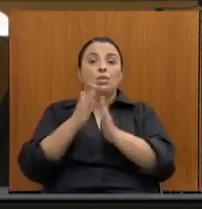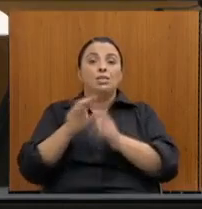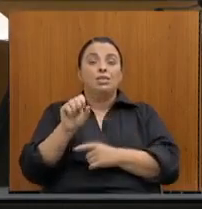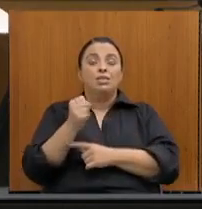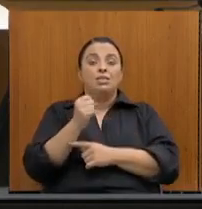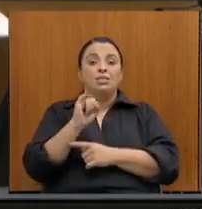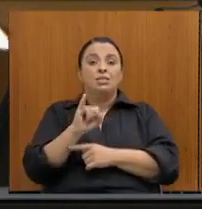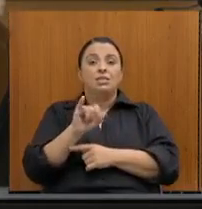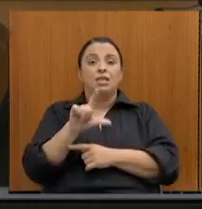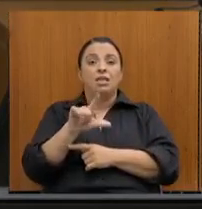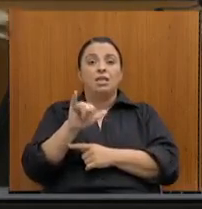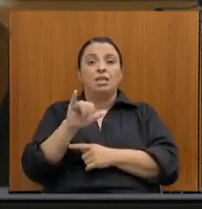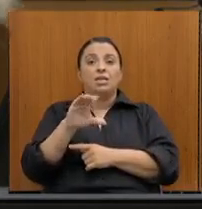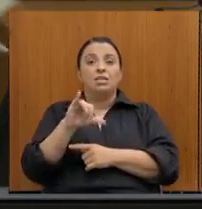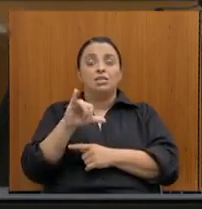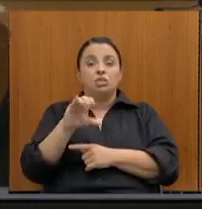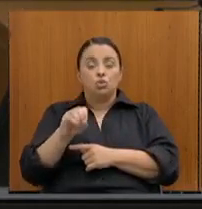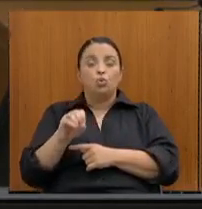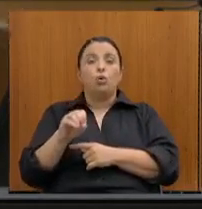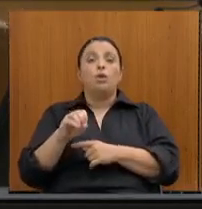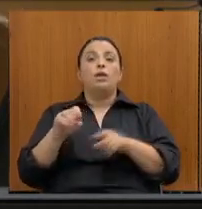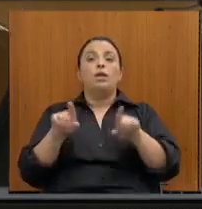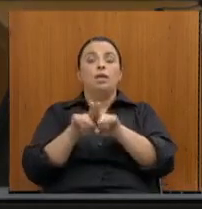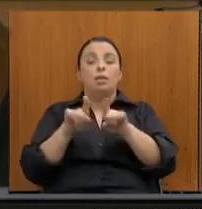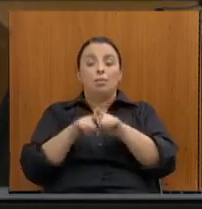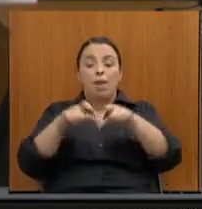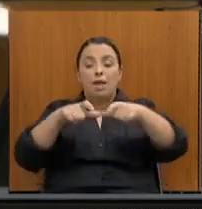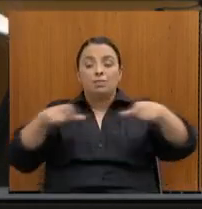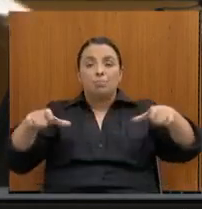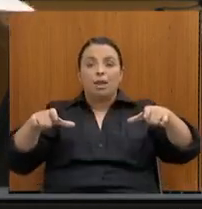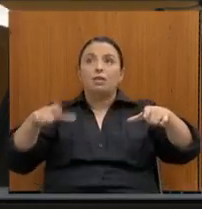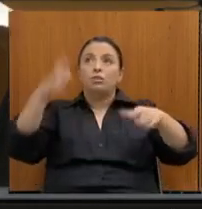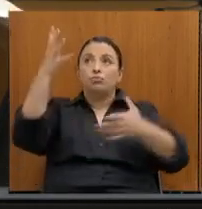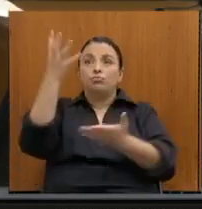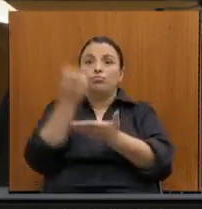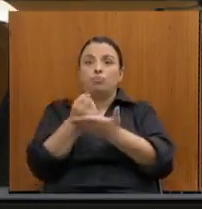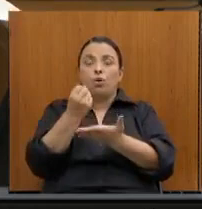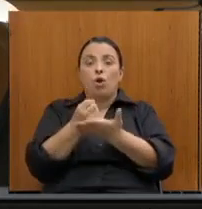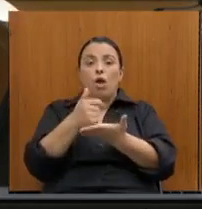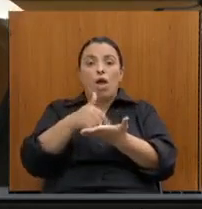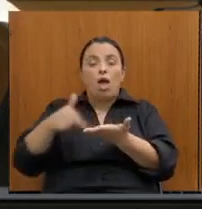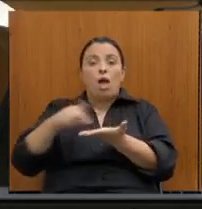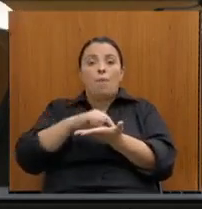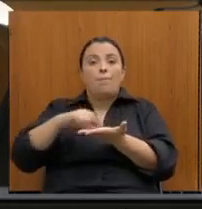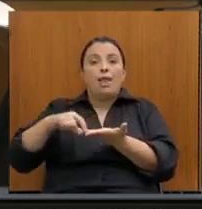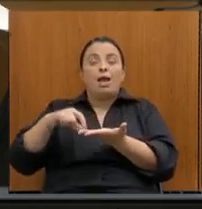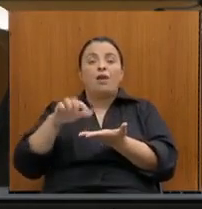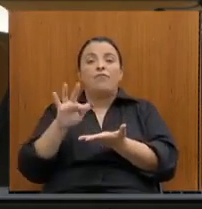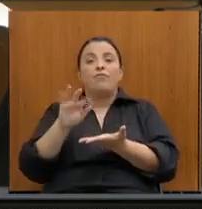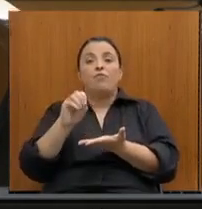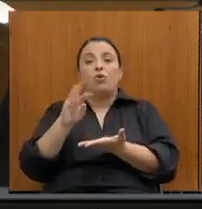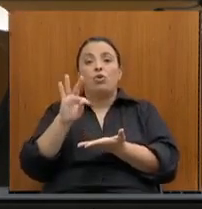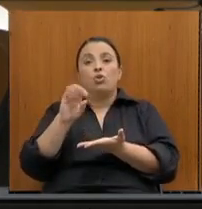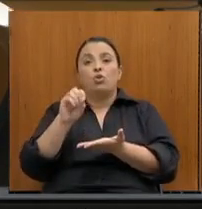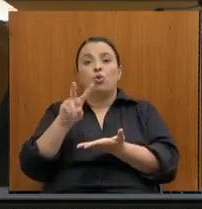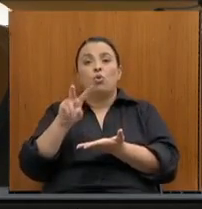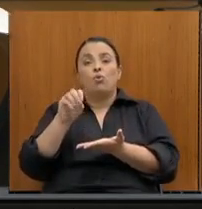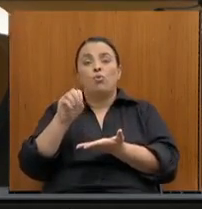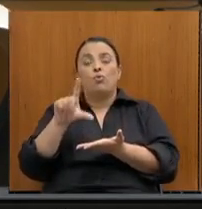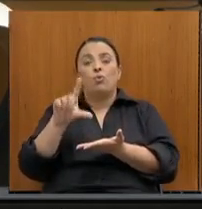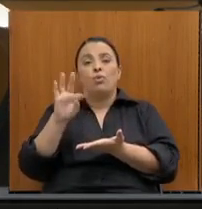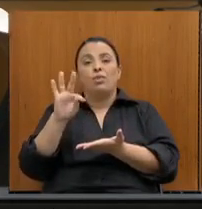consequentemente as placas fotovoltaicas aumento das exportações de bens